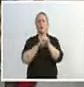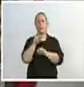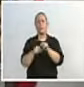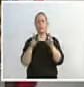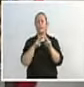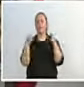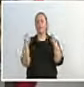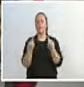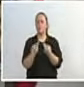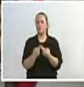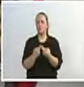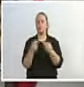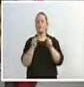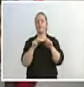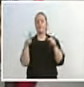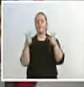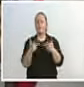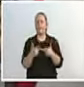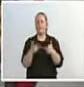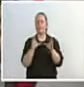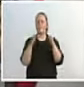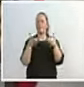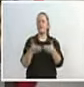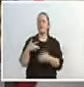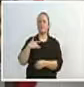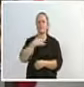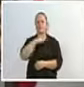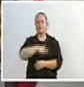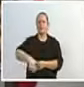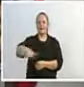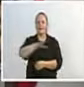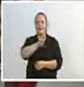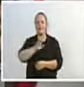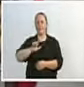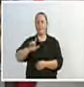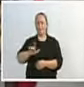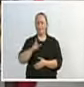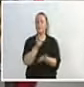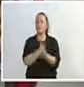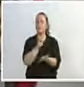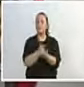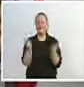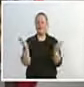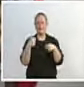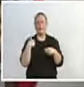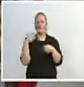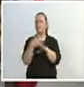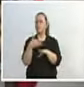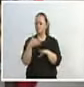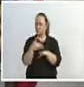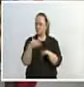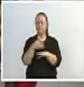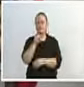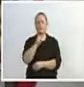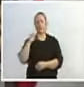das plenárias e das conferências de saúde em Blumenau, à medida que posso em Santa Catarina e no Brasil, senhoras e senhores.